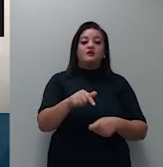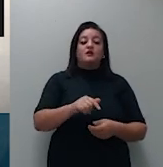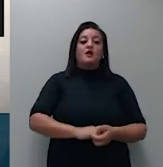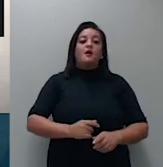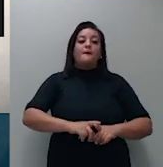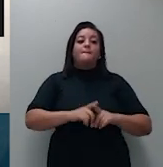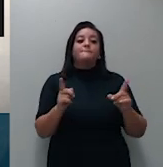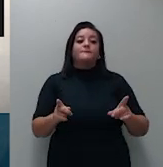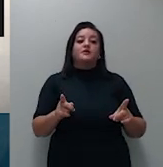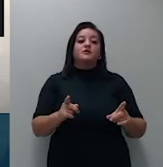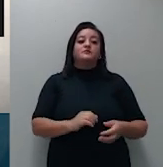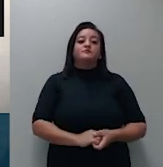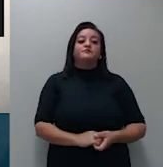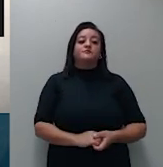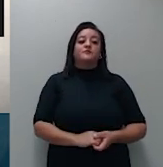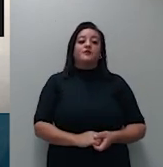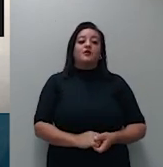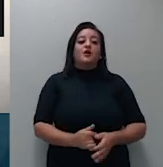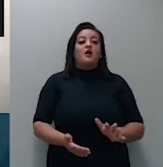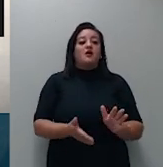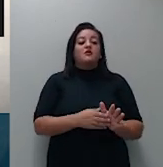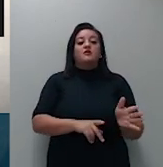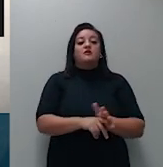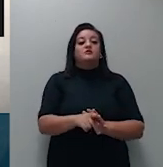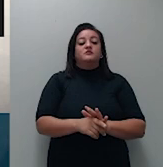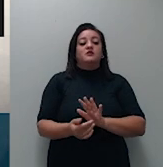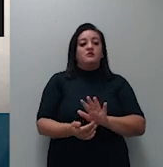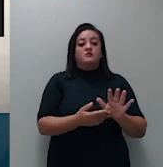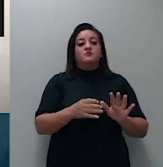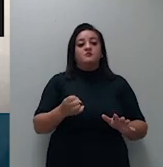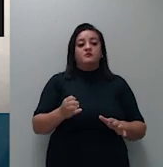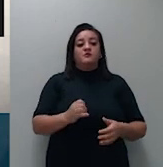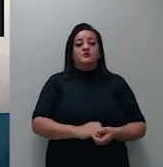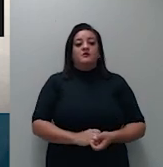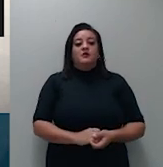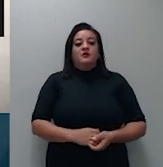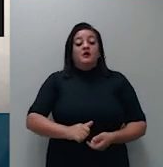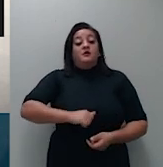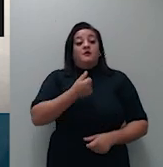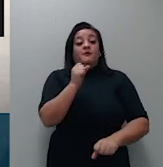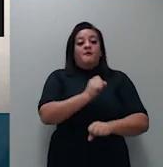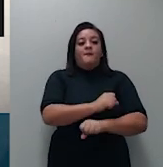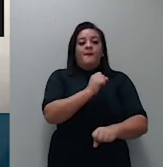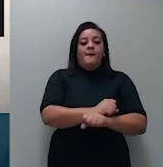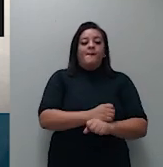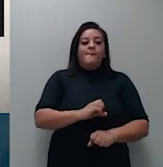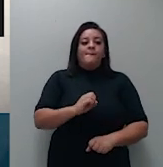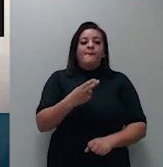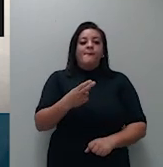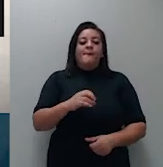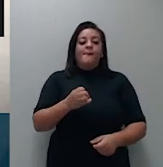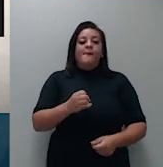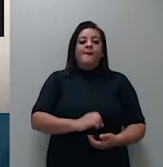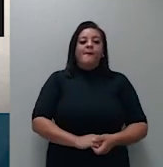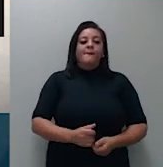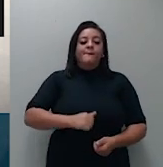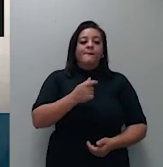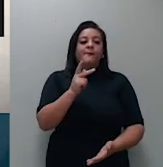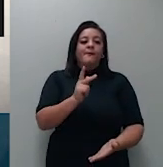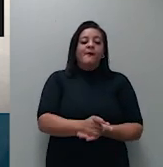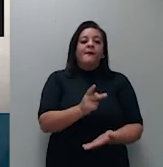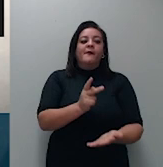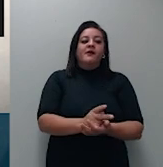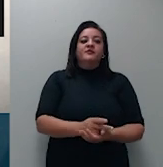aqui mas eu coloco essa questão se é melhor esperar ou se é melhor eu